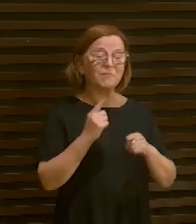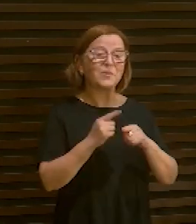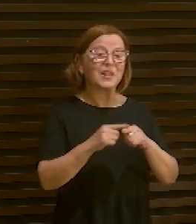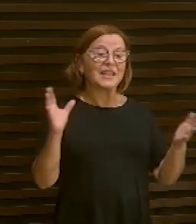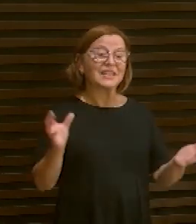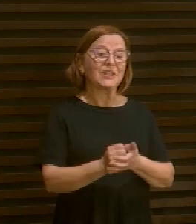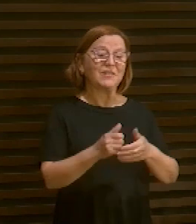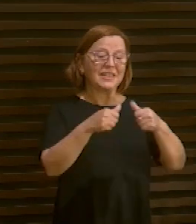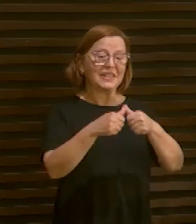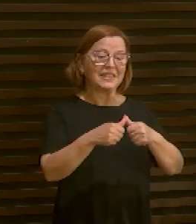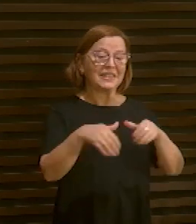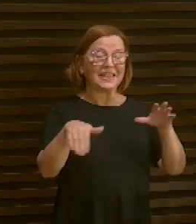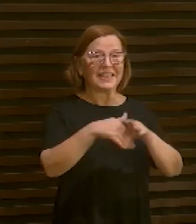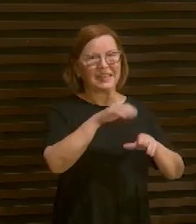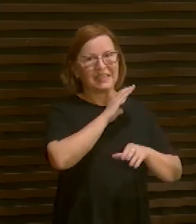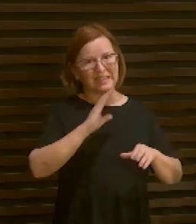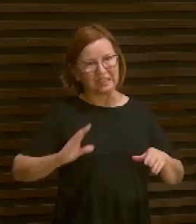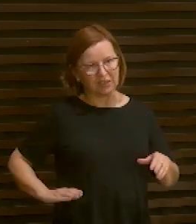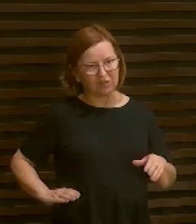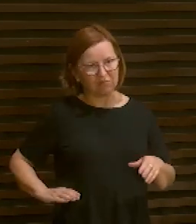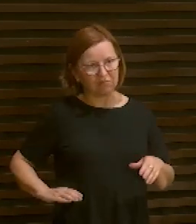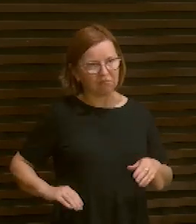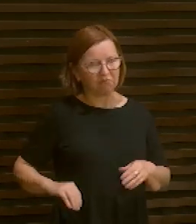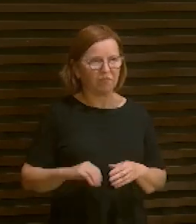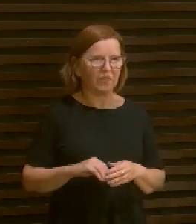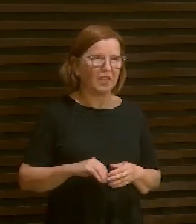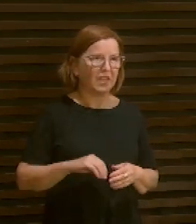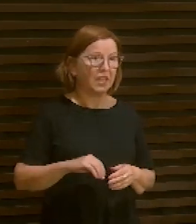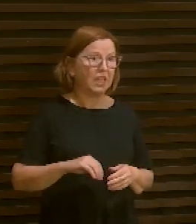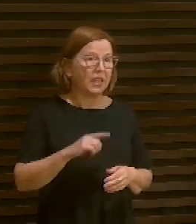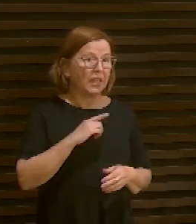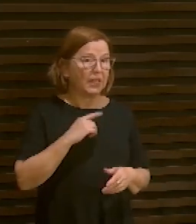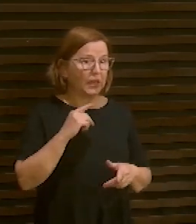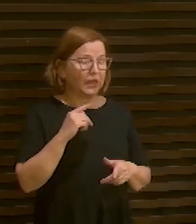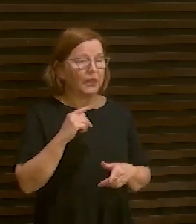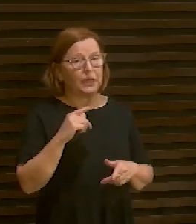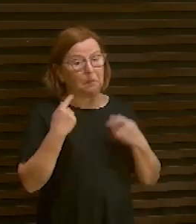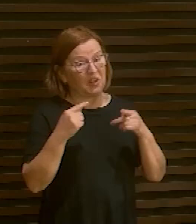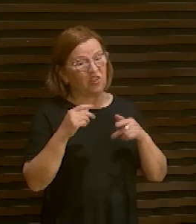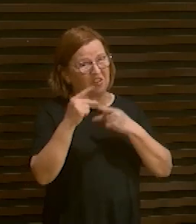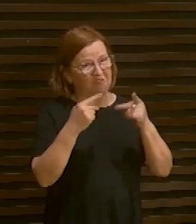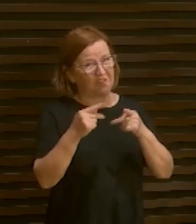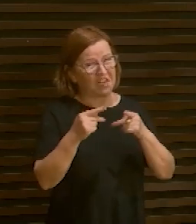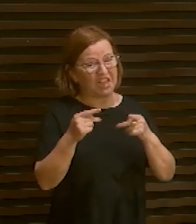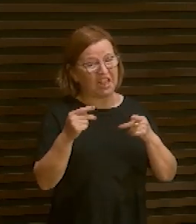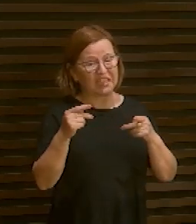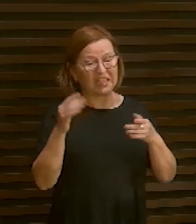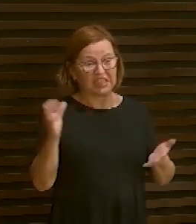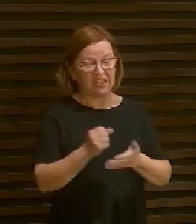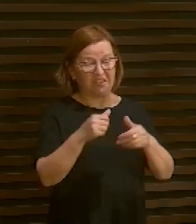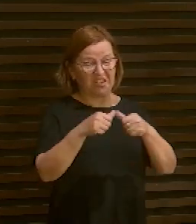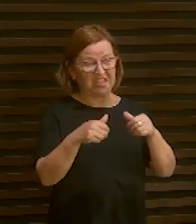Cristo. Porque existe uma doutrina de que a salvação está na igreja. Não está na igreja, está em Cristo. E os salvos em